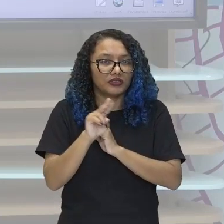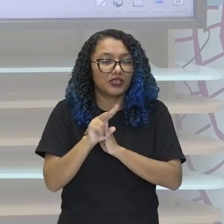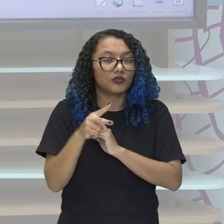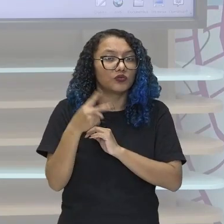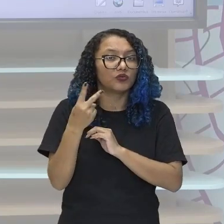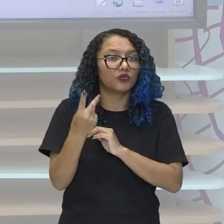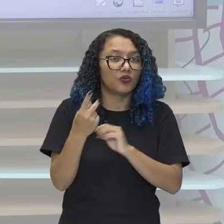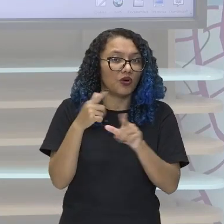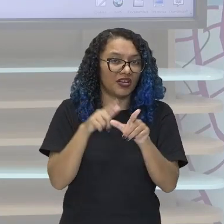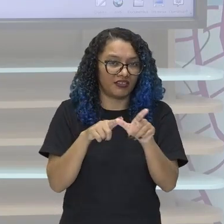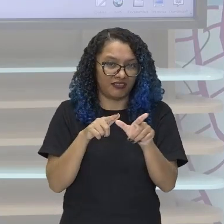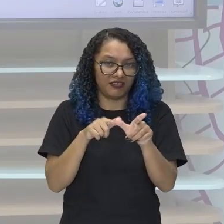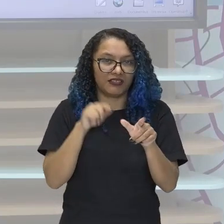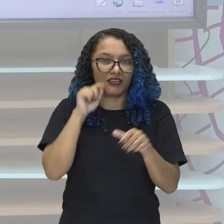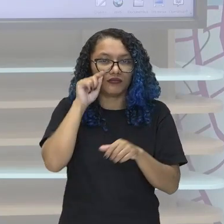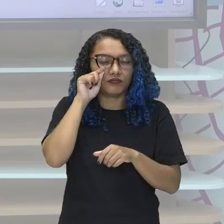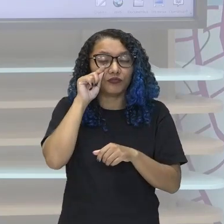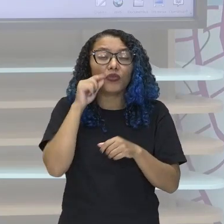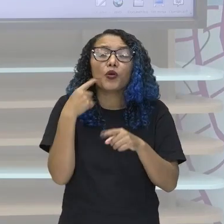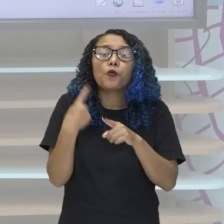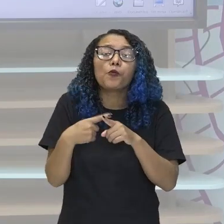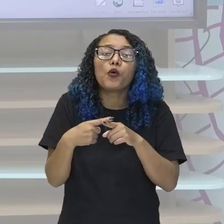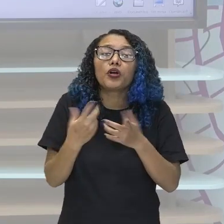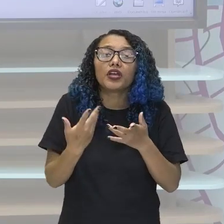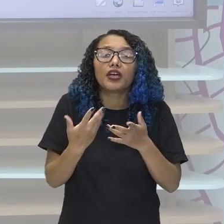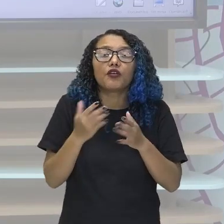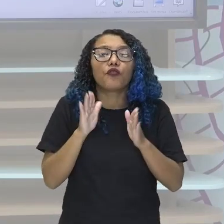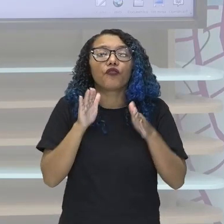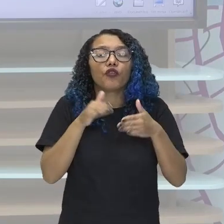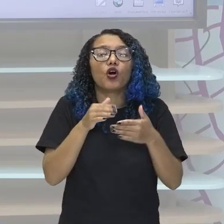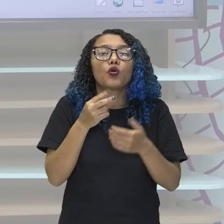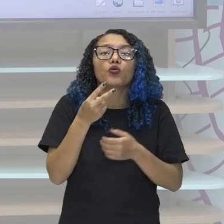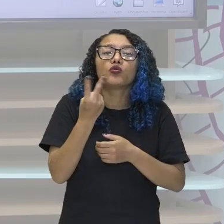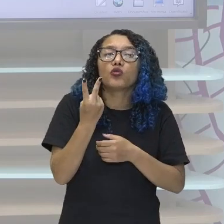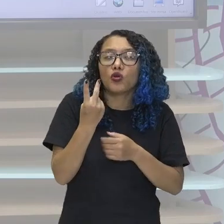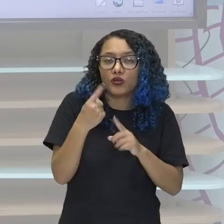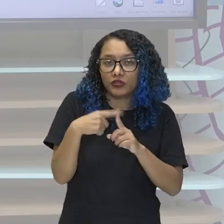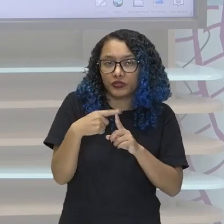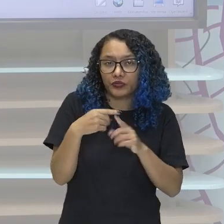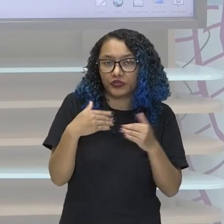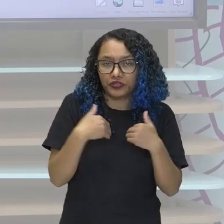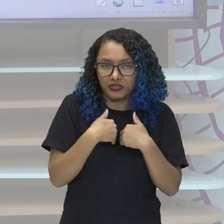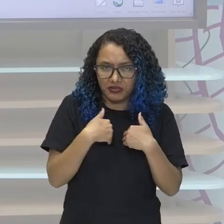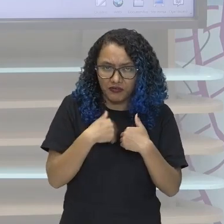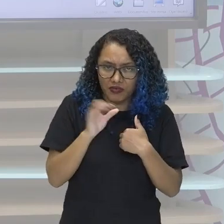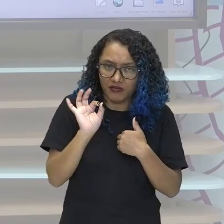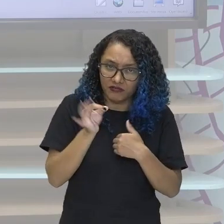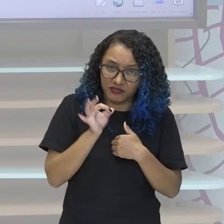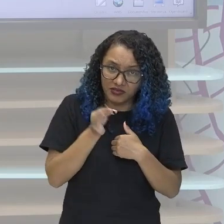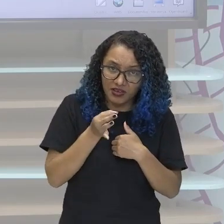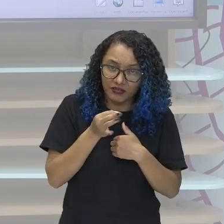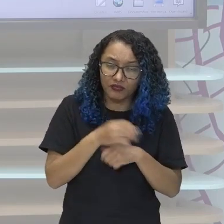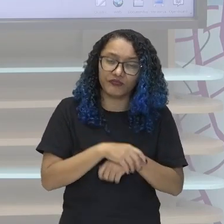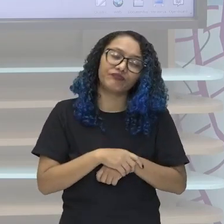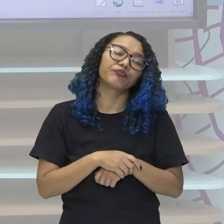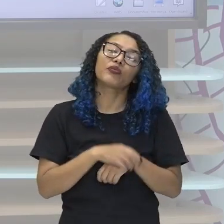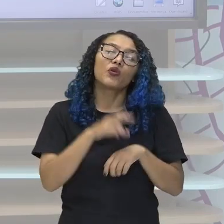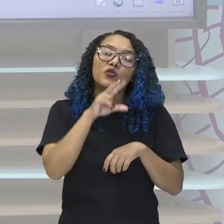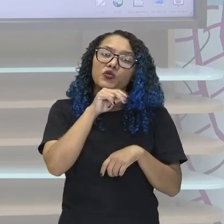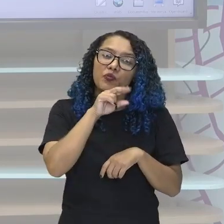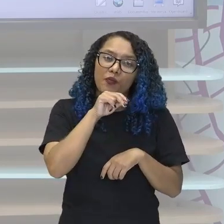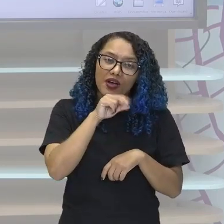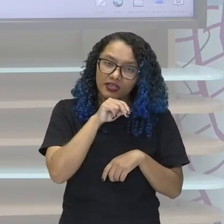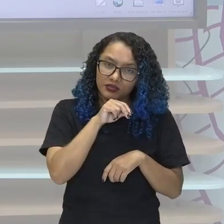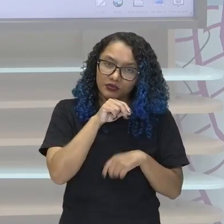que duas variáveis? Porque foram dois tipos de animais. Os patos foram chamados de X e